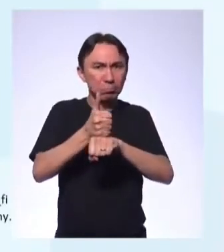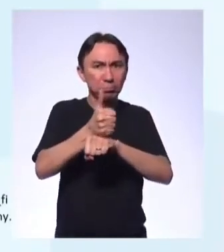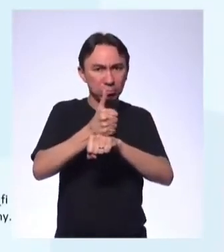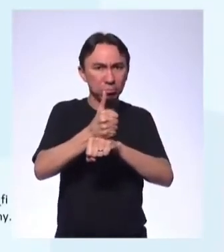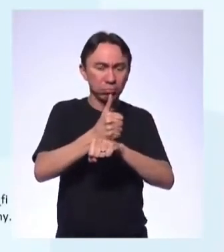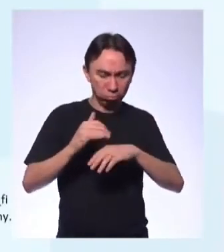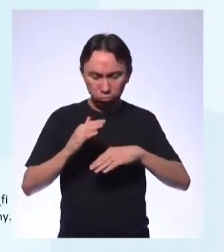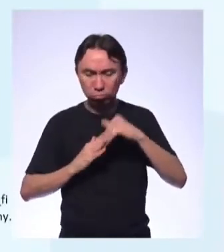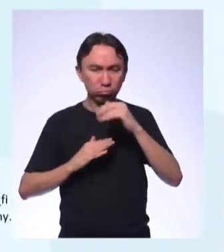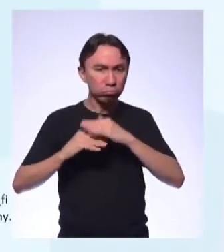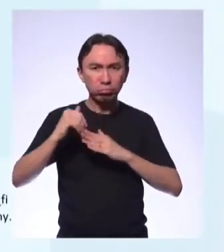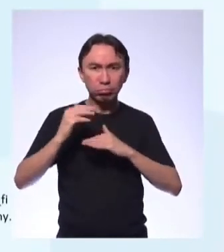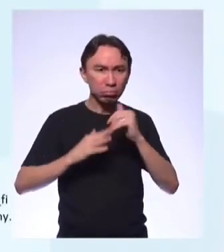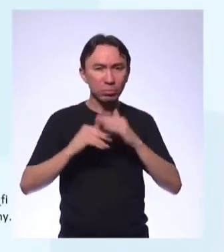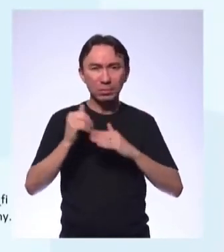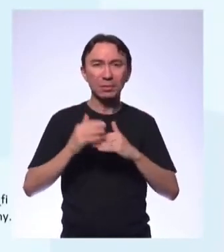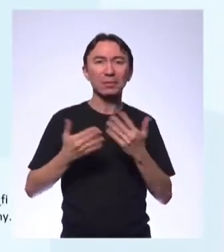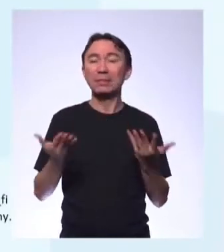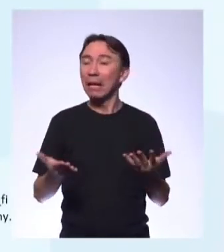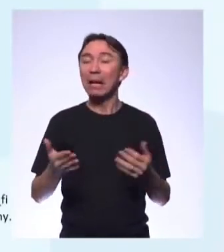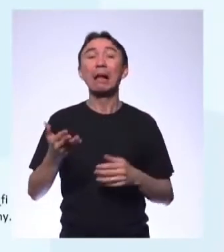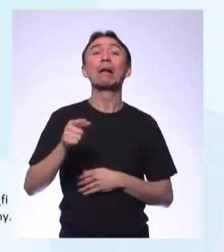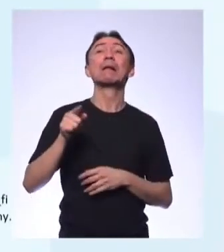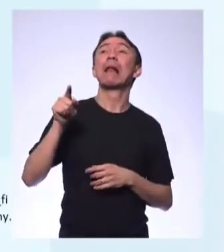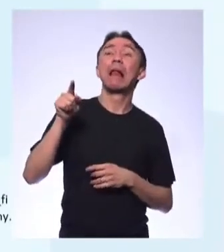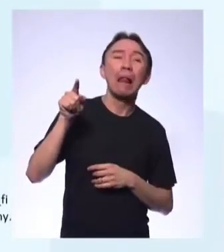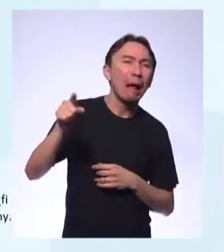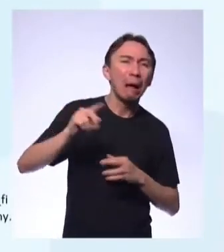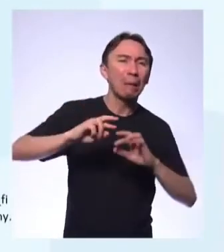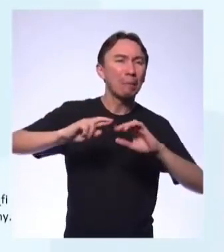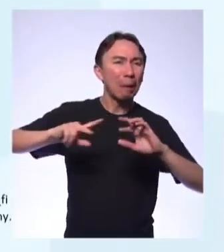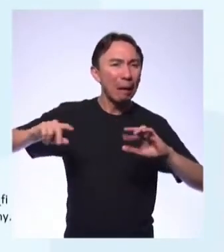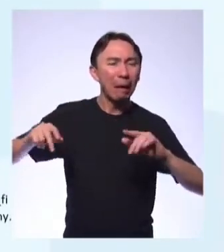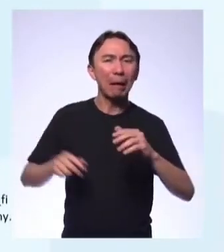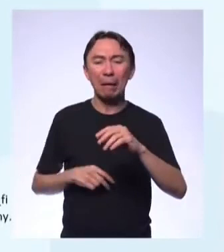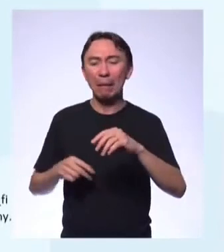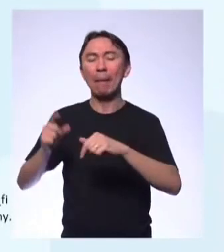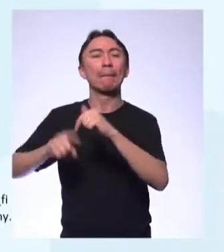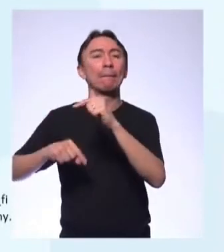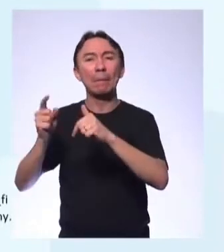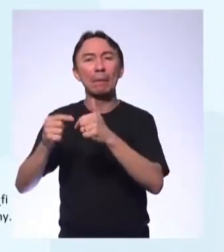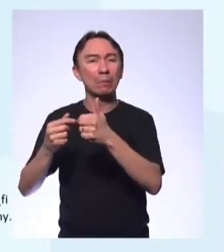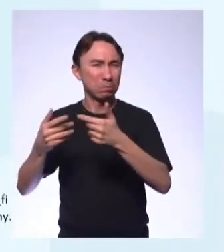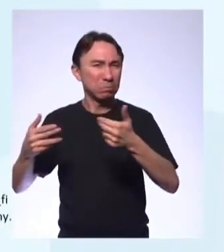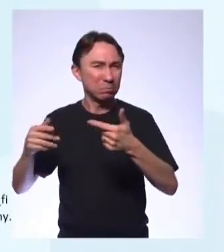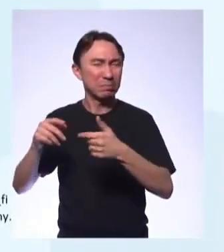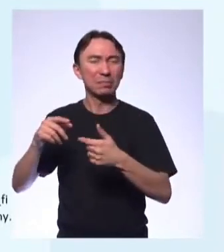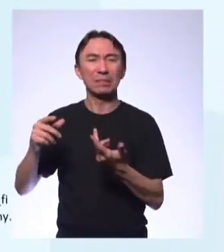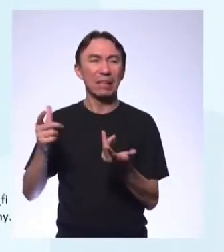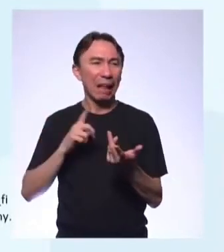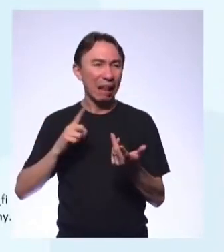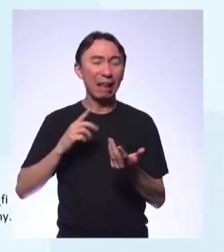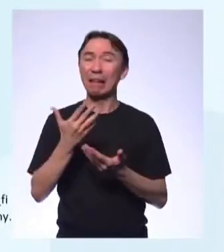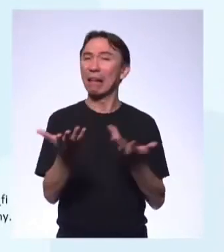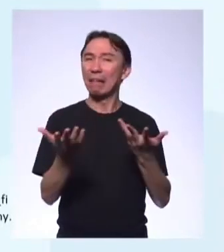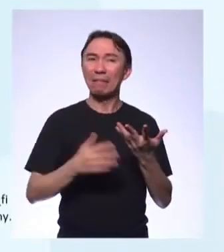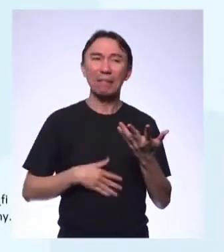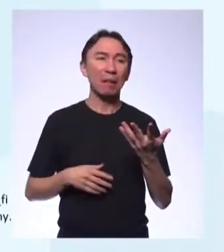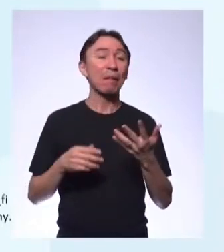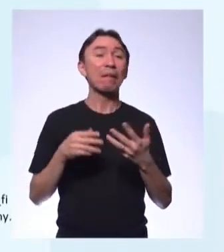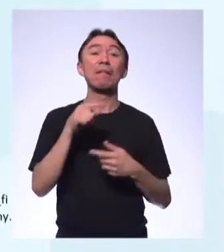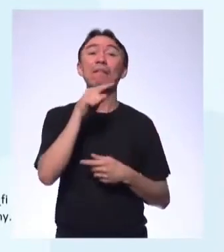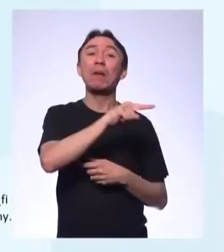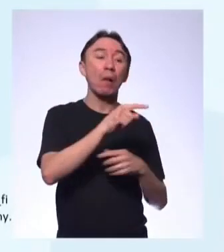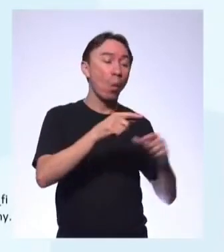dispõe dos meios de produção e da matéria-prima, porque muitas vezes esses equipamentos, como a spinning jenny, ficavam em